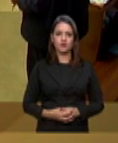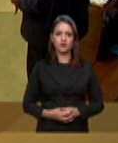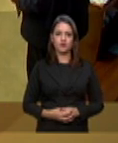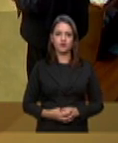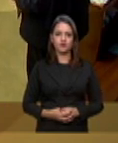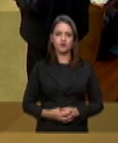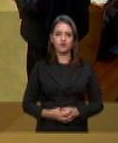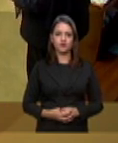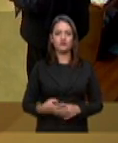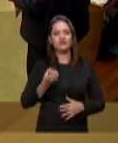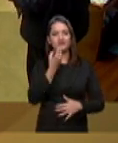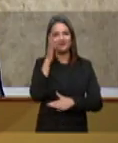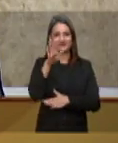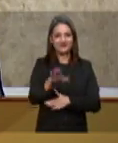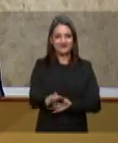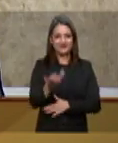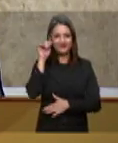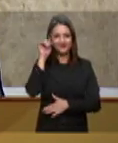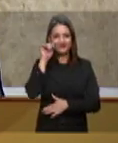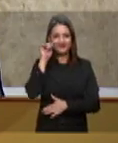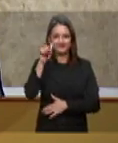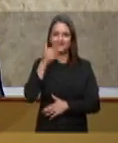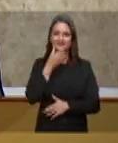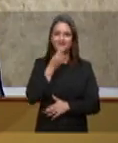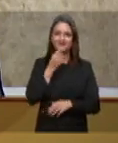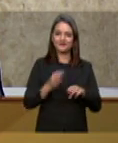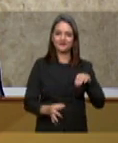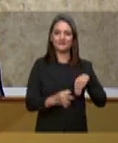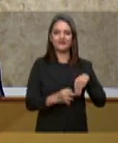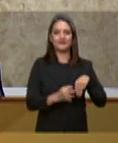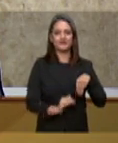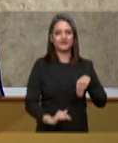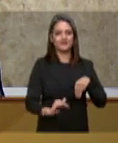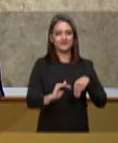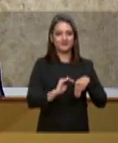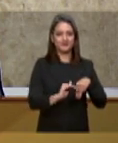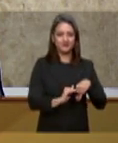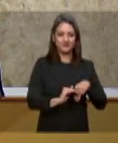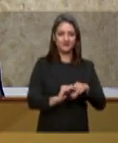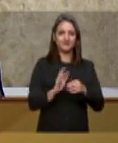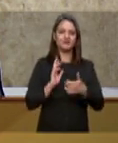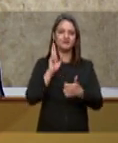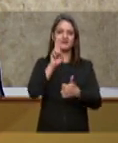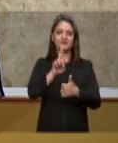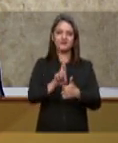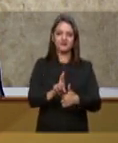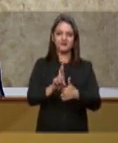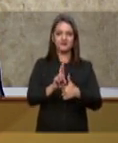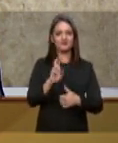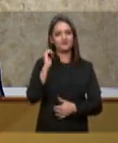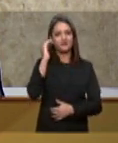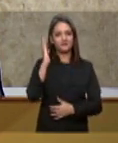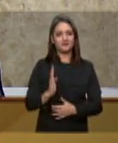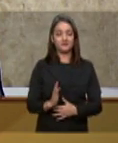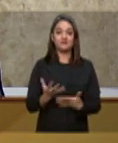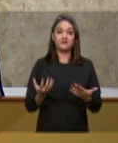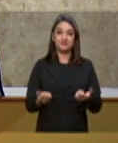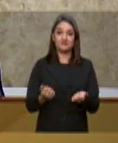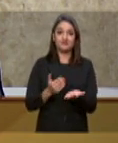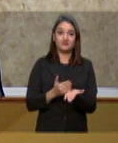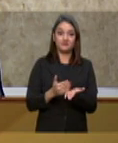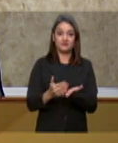Muito boa tarde, senhoras ministras. Boa tarde, senhores ministros. Seu excelente. Ministro Luiz Fux, presidente do STF, senta-se ao